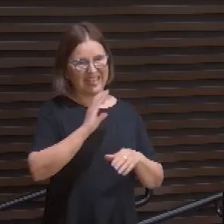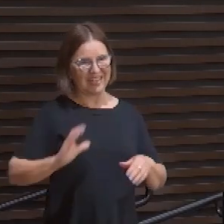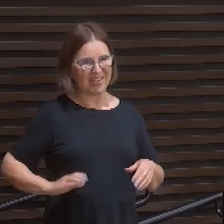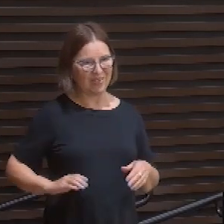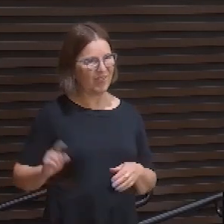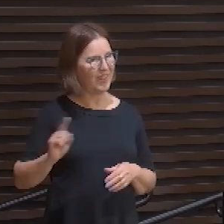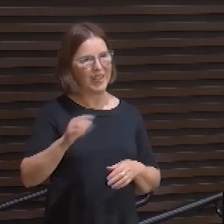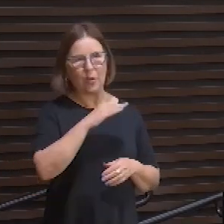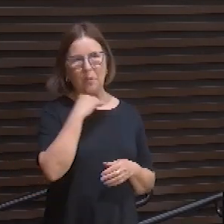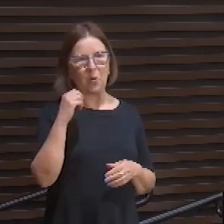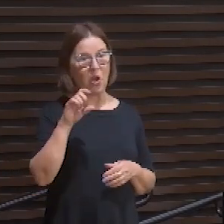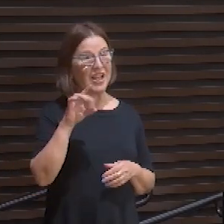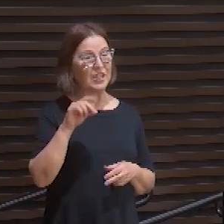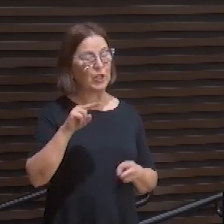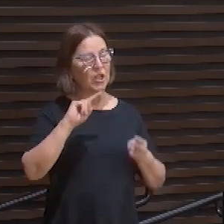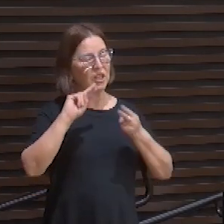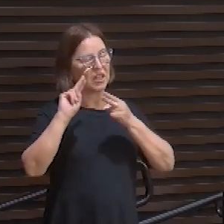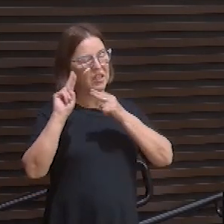Só dorme.